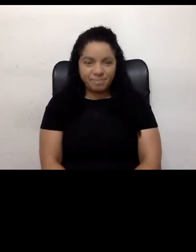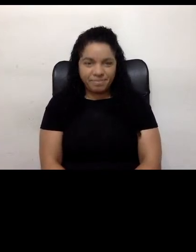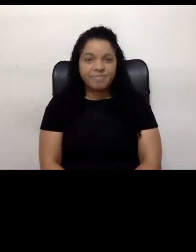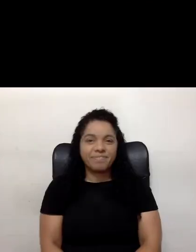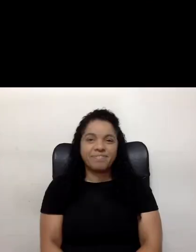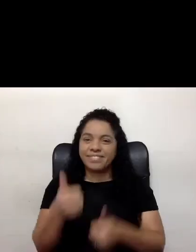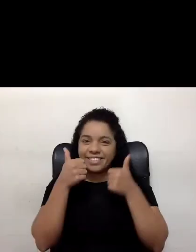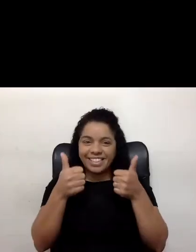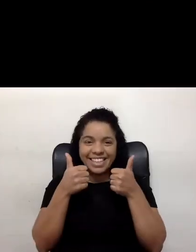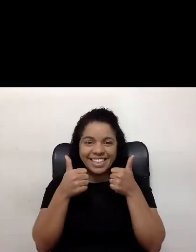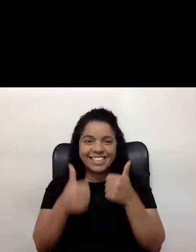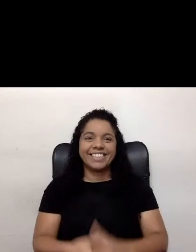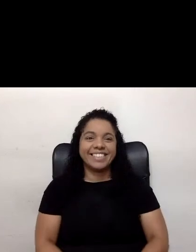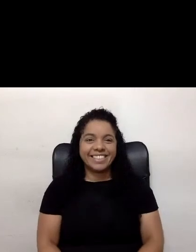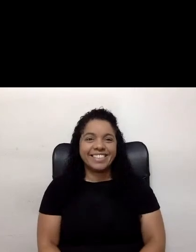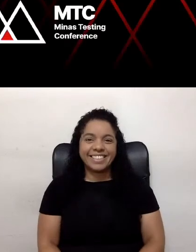Beleza.